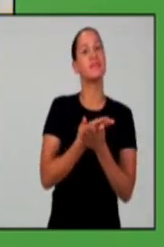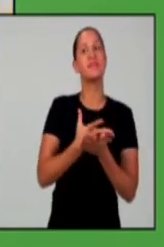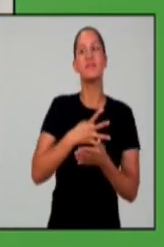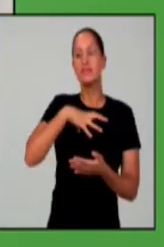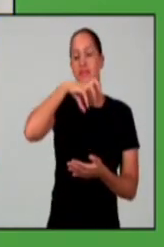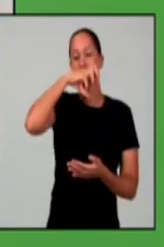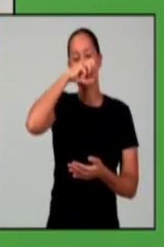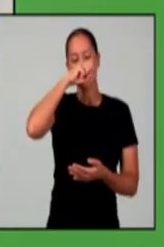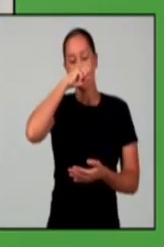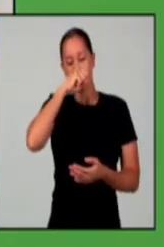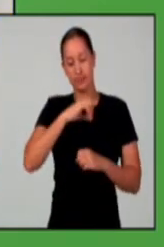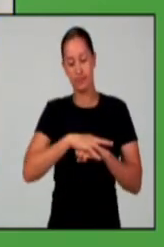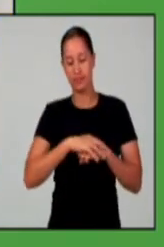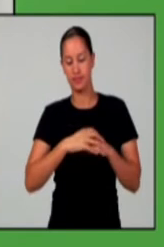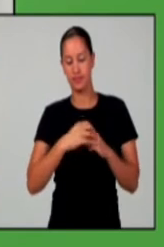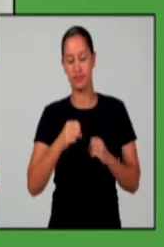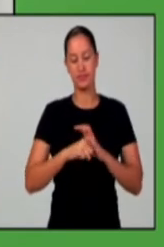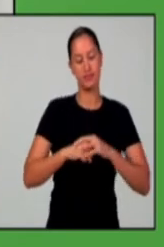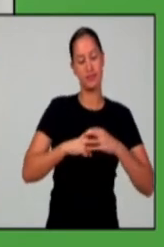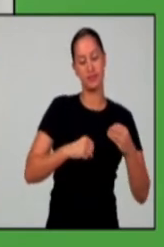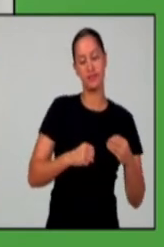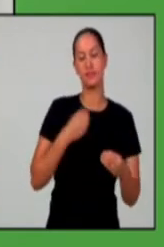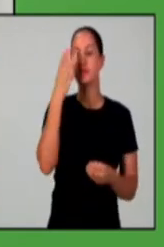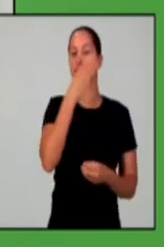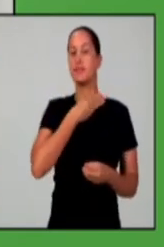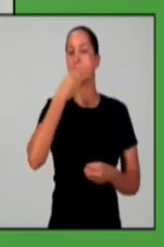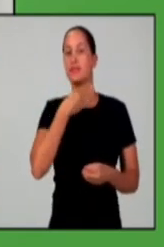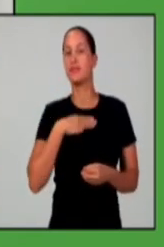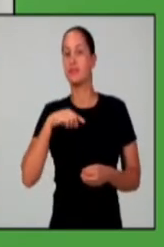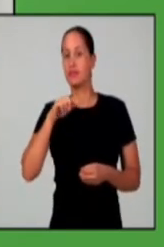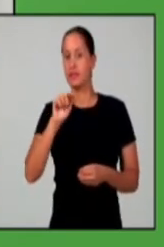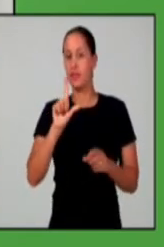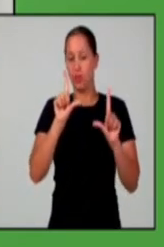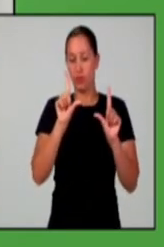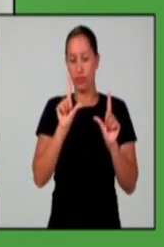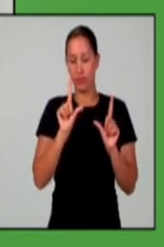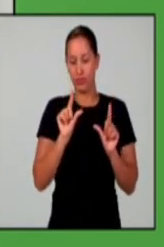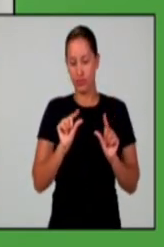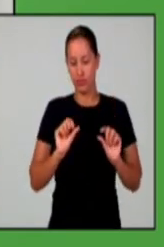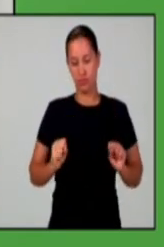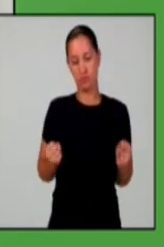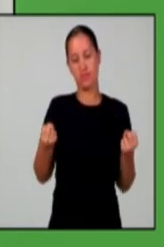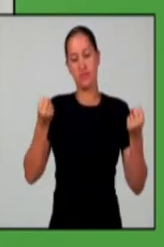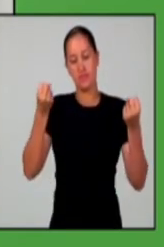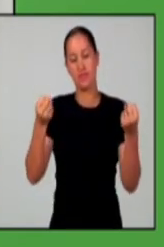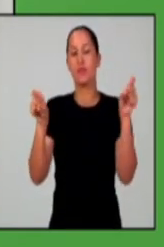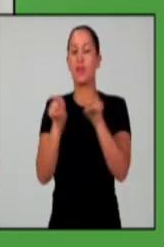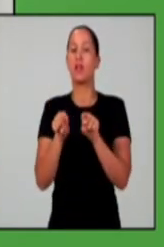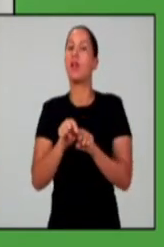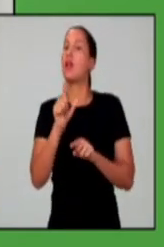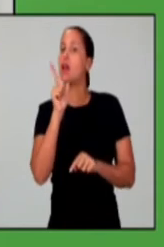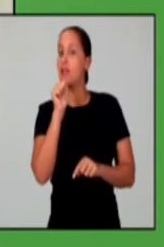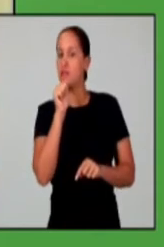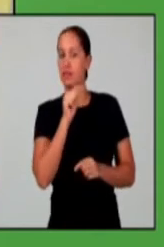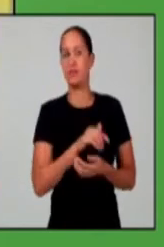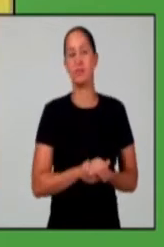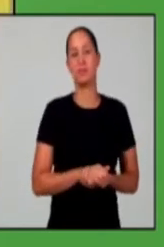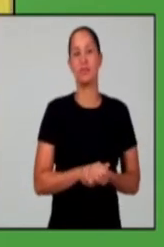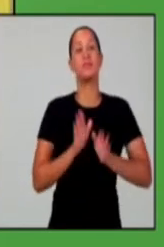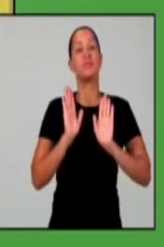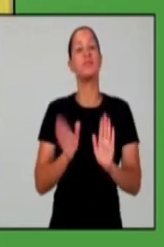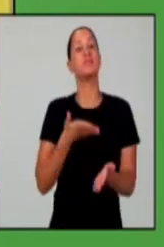respiração celular, o oxigênio queima a glicose. O resultado é a liberação de energia além de água e gás carbônico. É